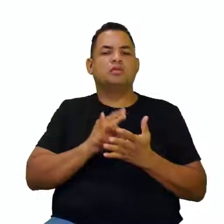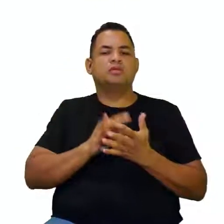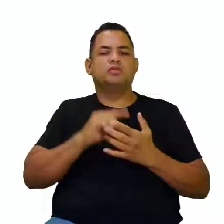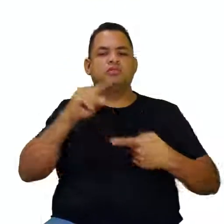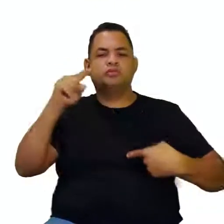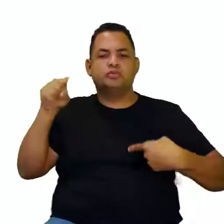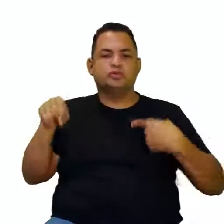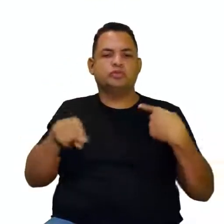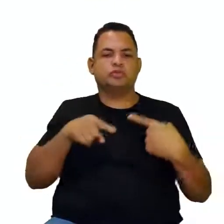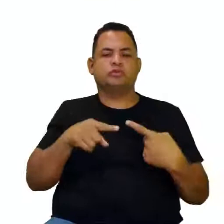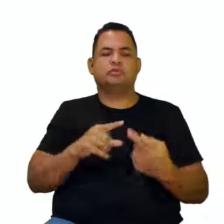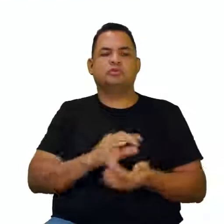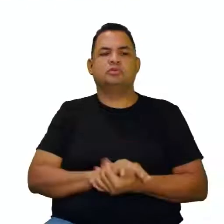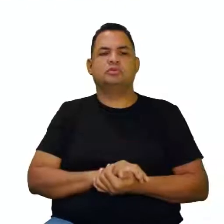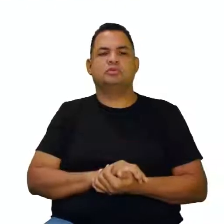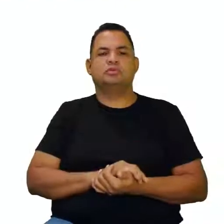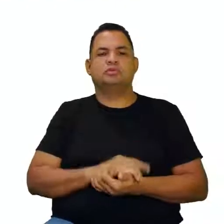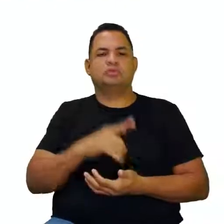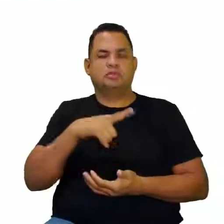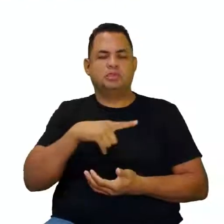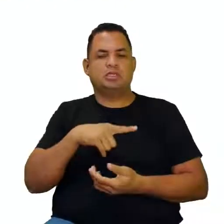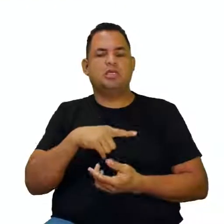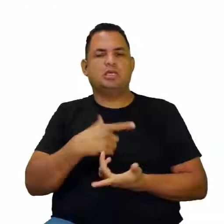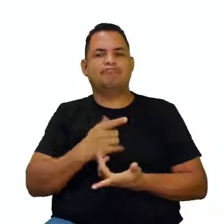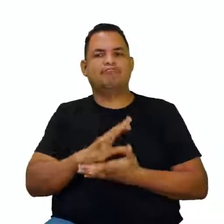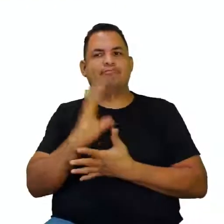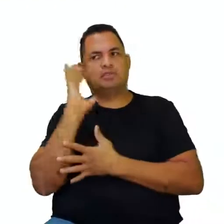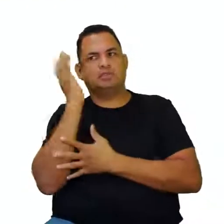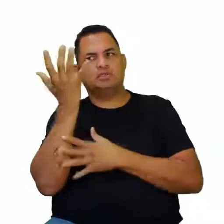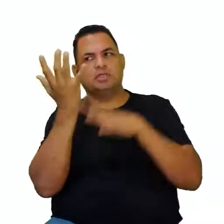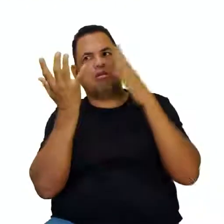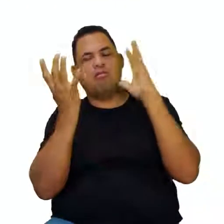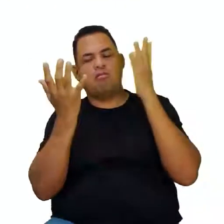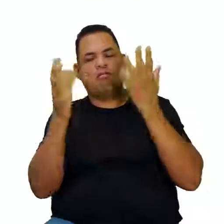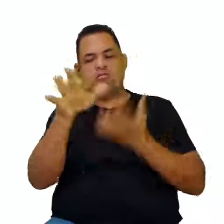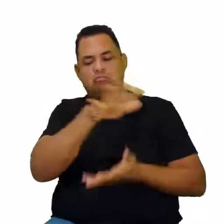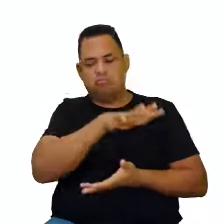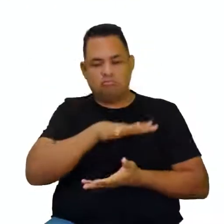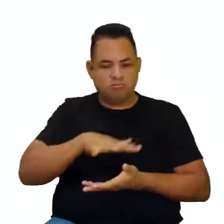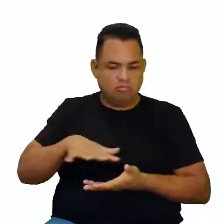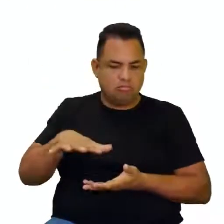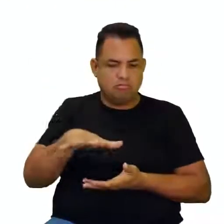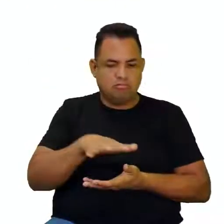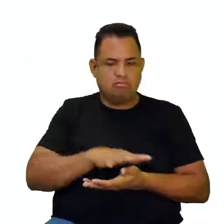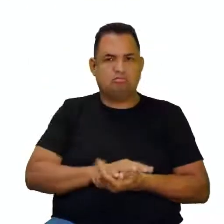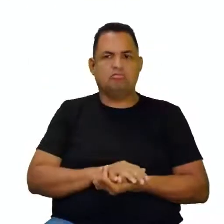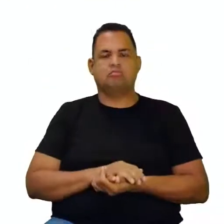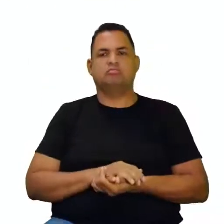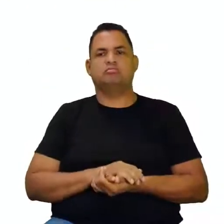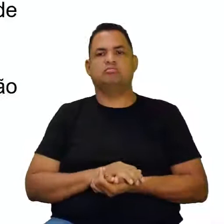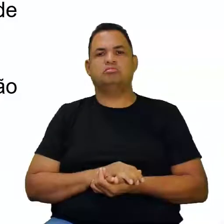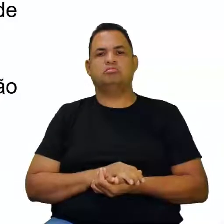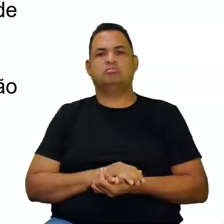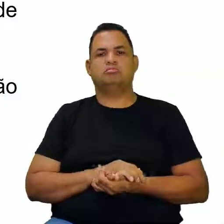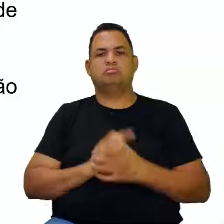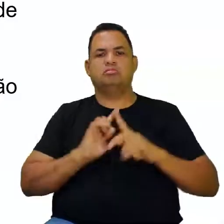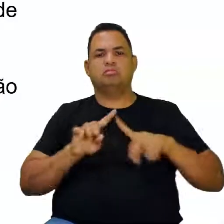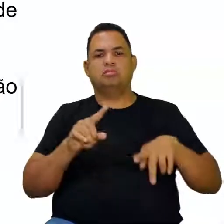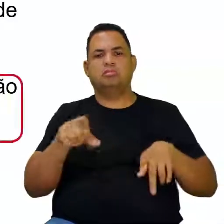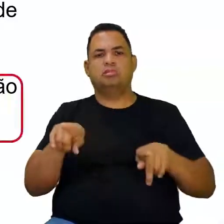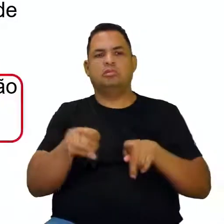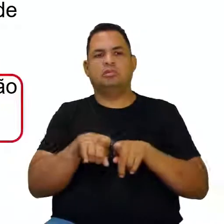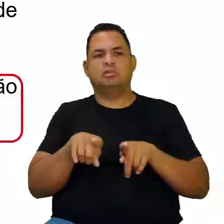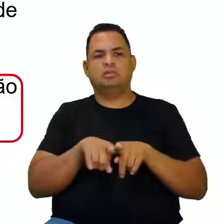interesse? Nós temos a questão ambiental, que em alguns locais elas são reguladas, mas também nós temos